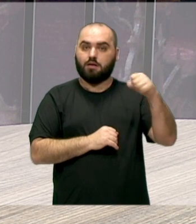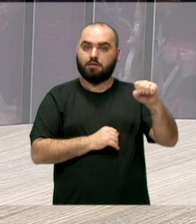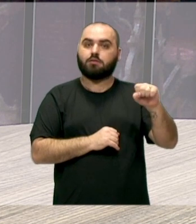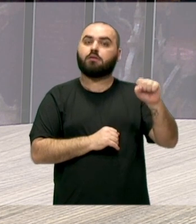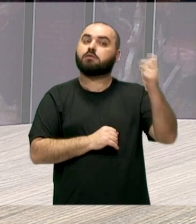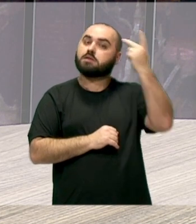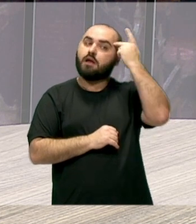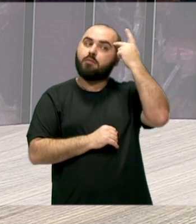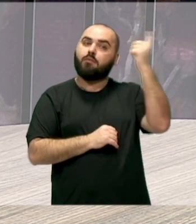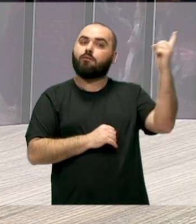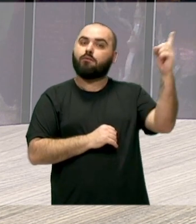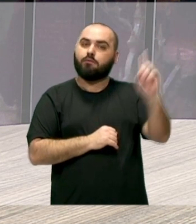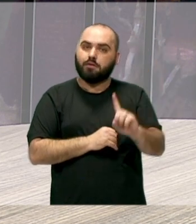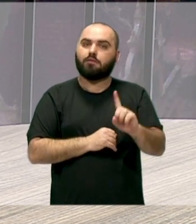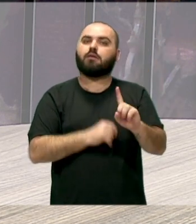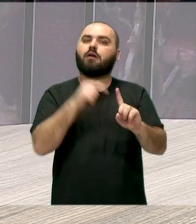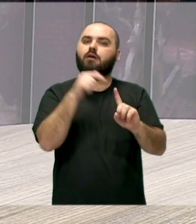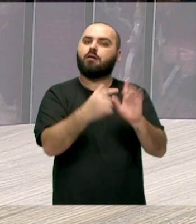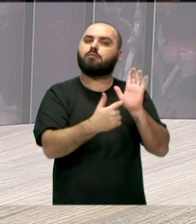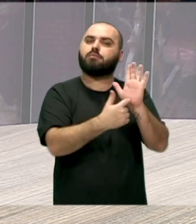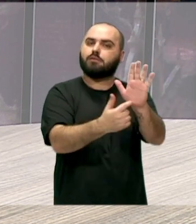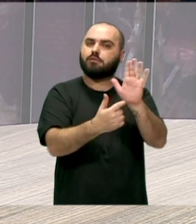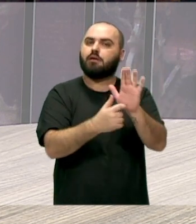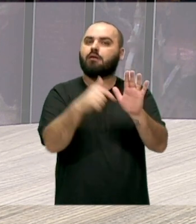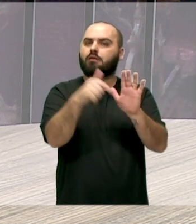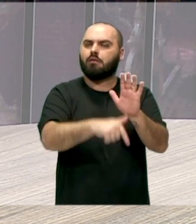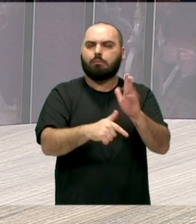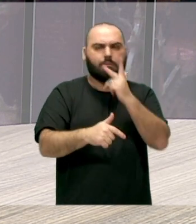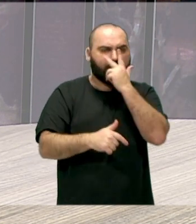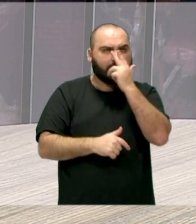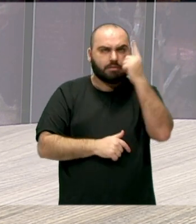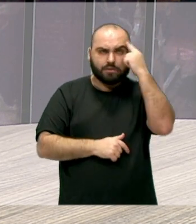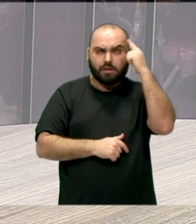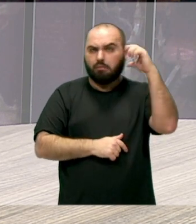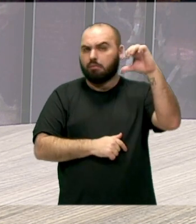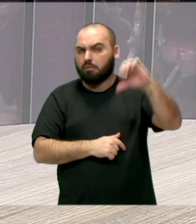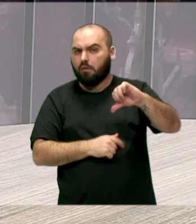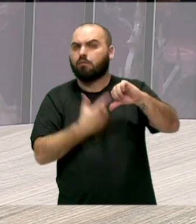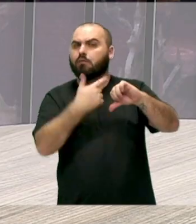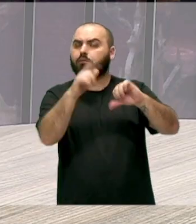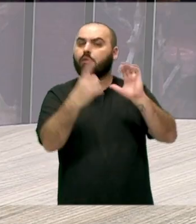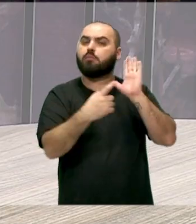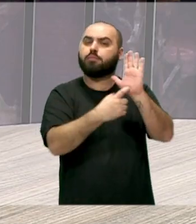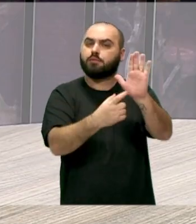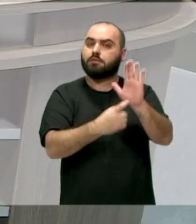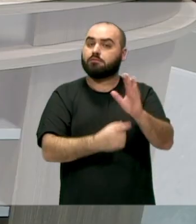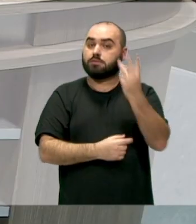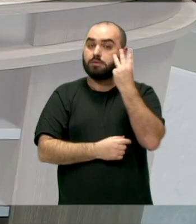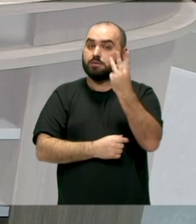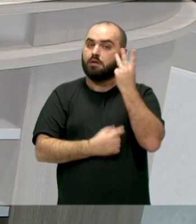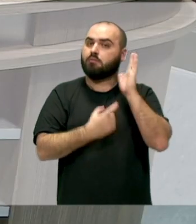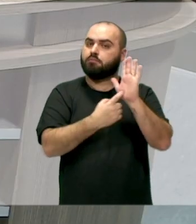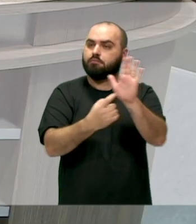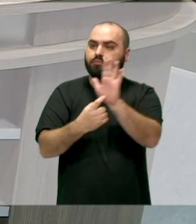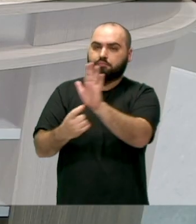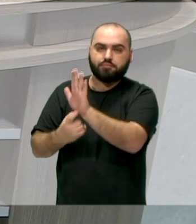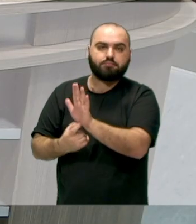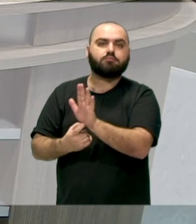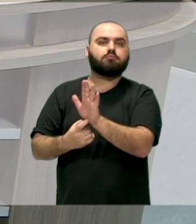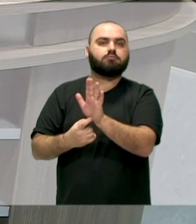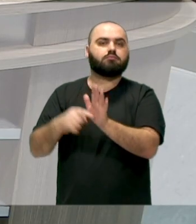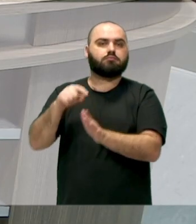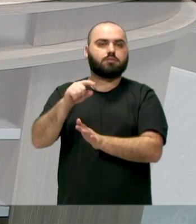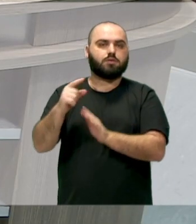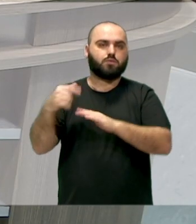vem de São Paulo e vai se apresentar aqui. Deve estrear aí no dia 9, eles vão se apresentar, vão fazer 3 apresentações aqui na